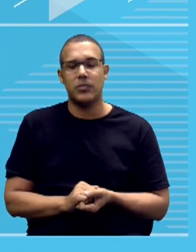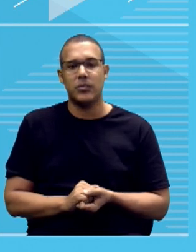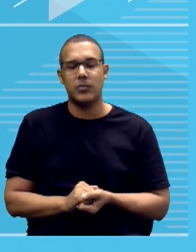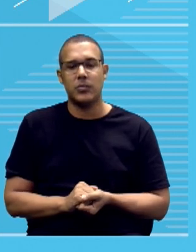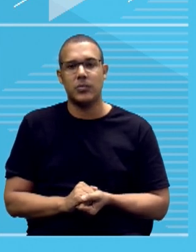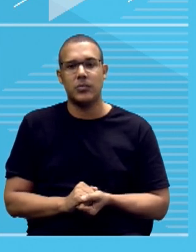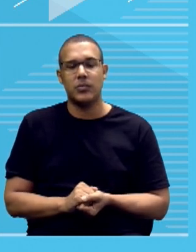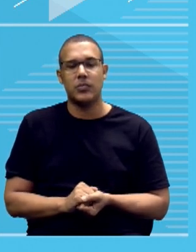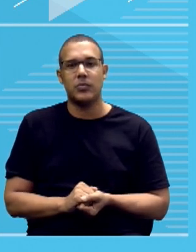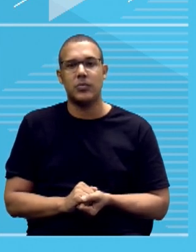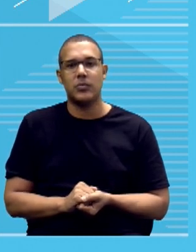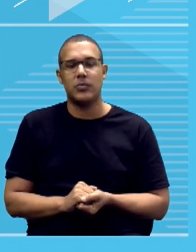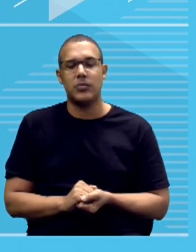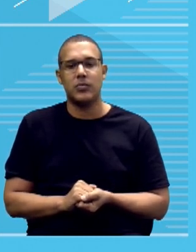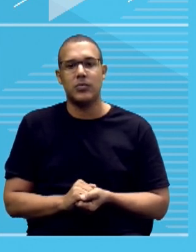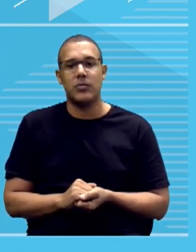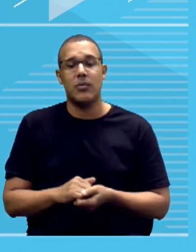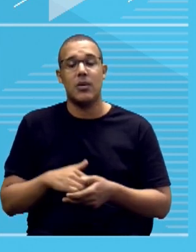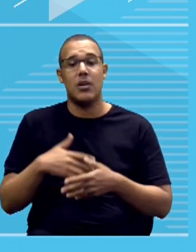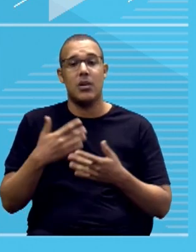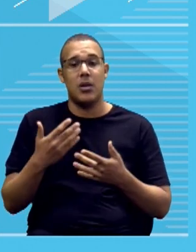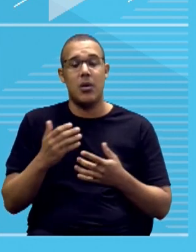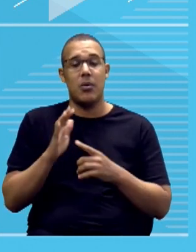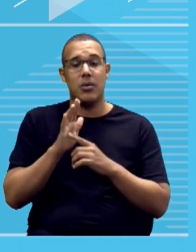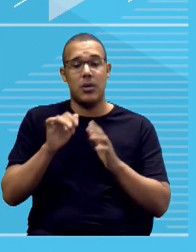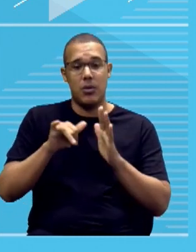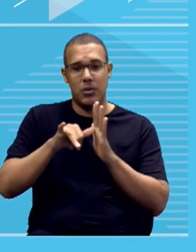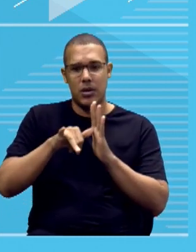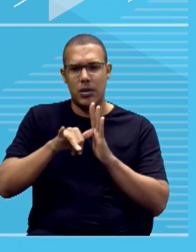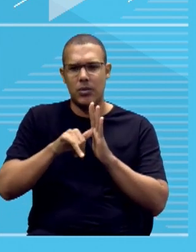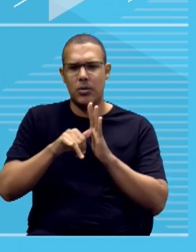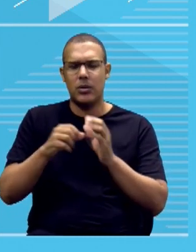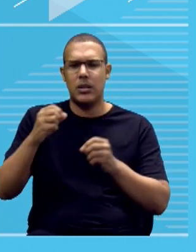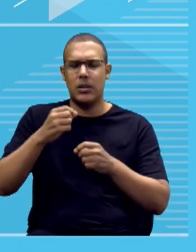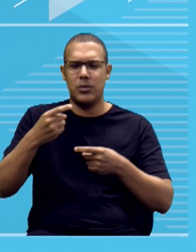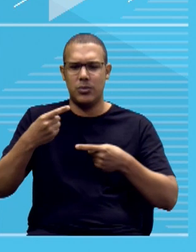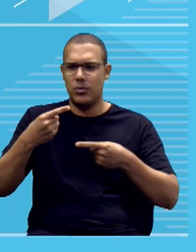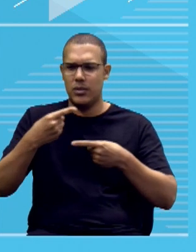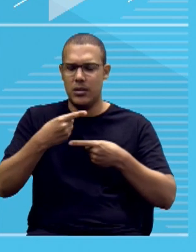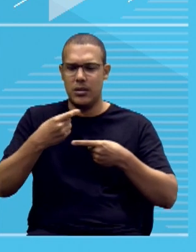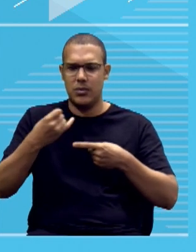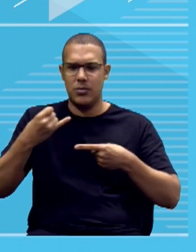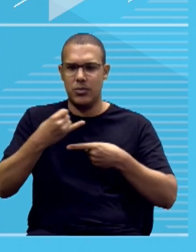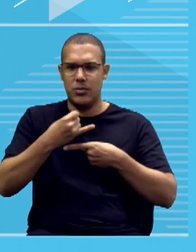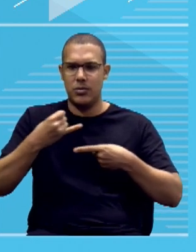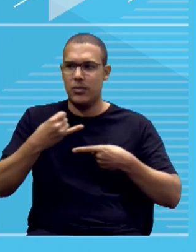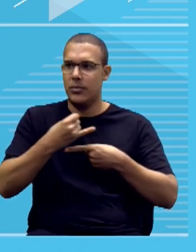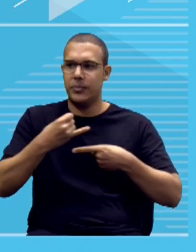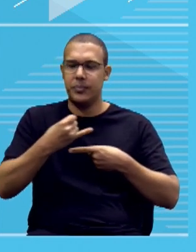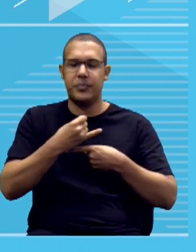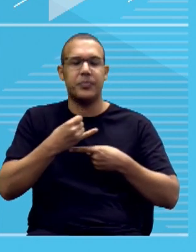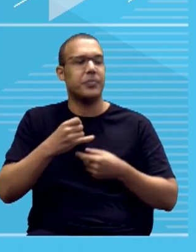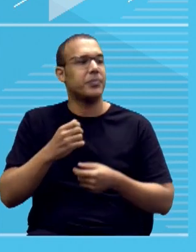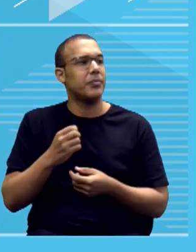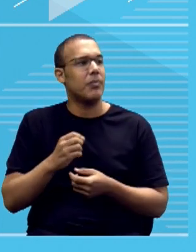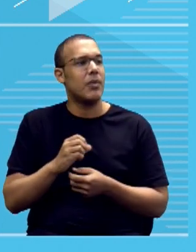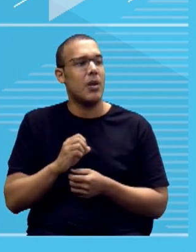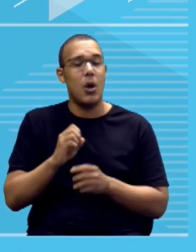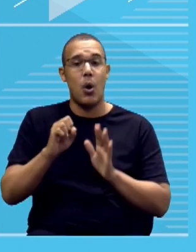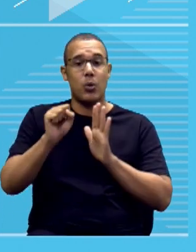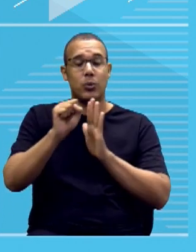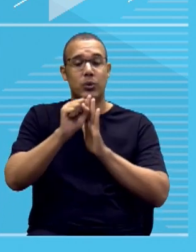Então, eu posso representar o gerador em um circuito. Esse aqui, galera, é o símbolo do gerador.